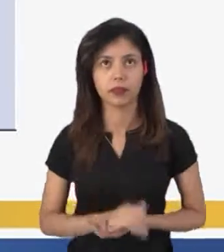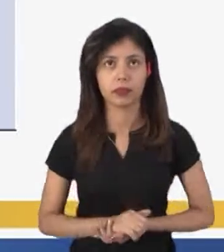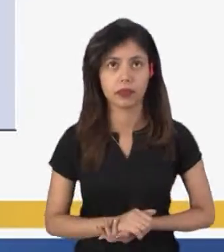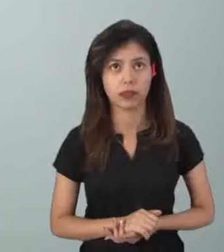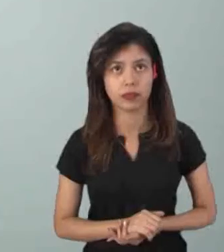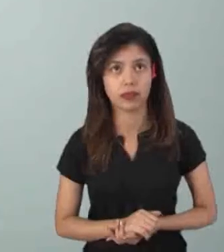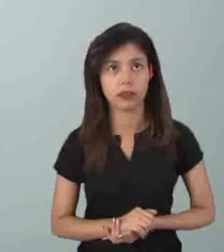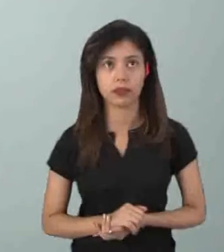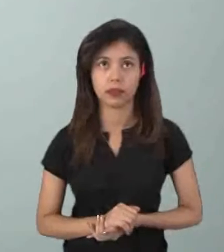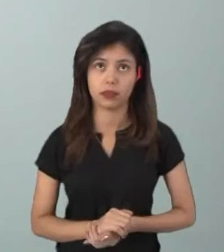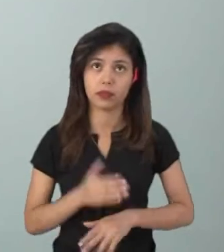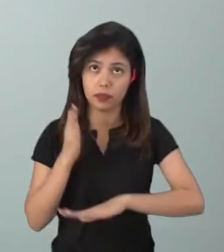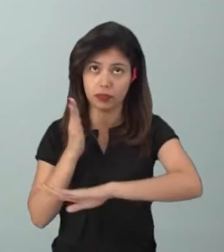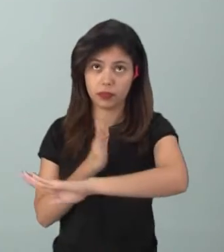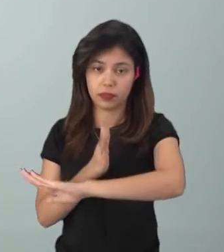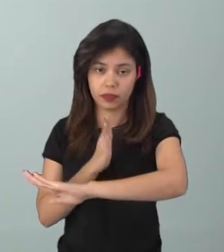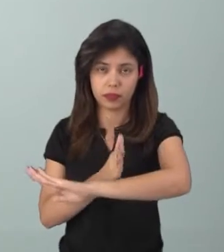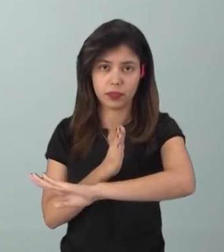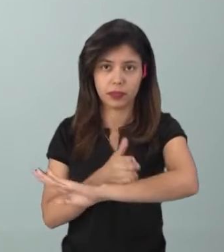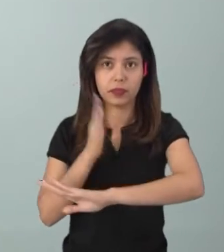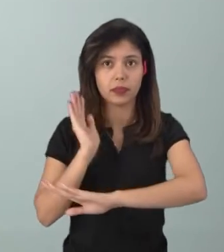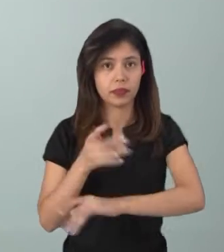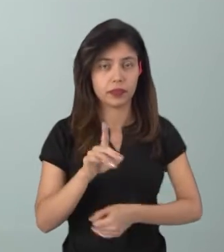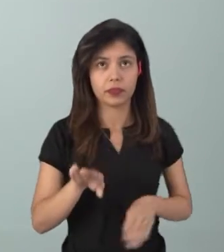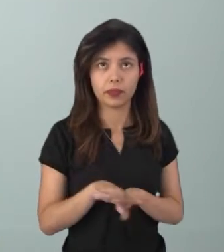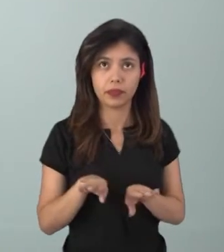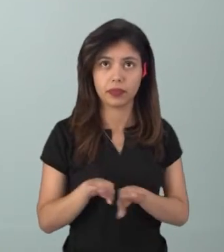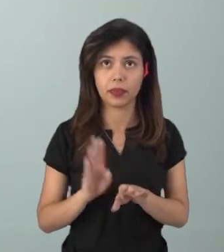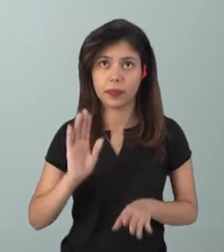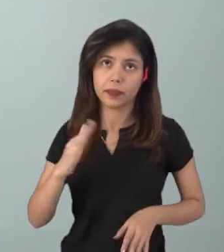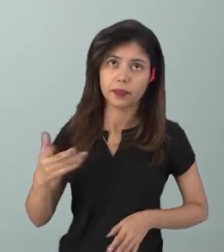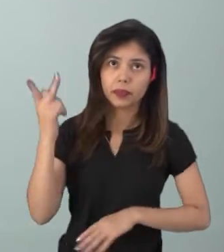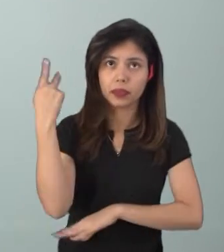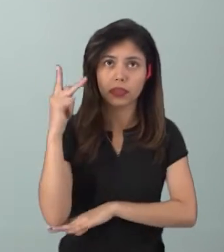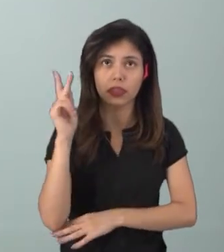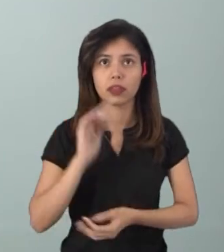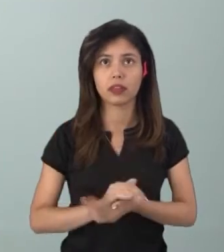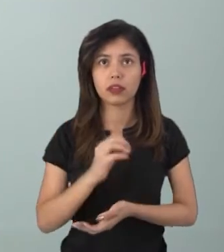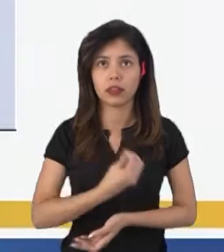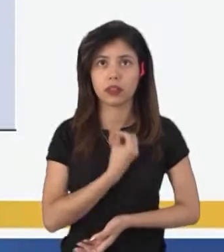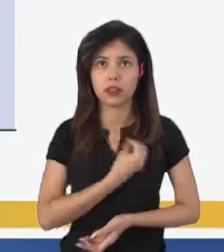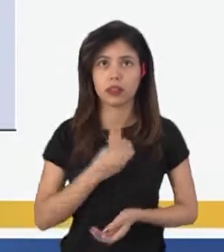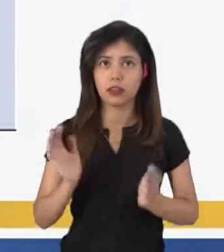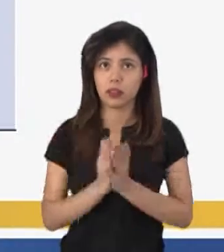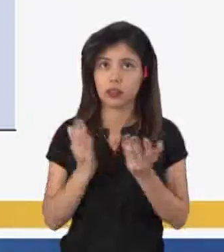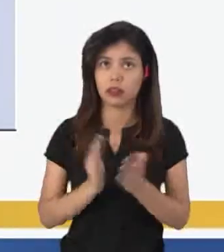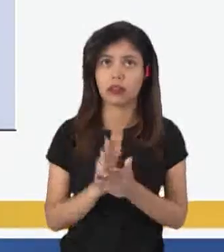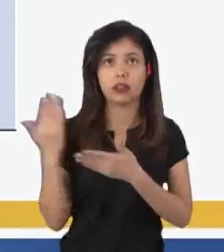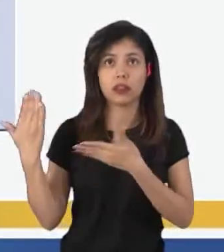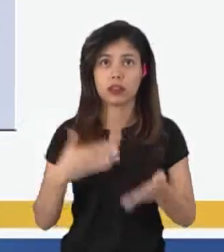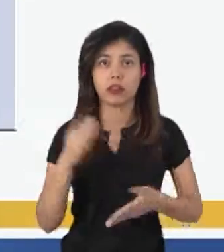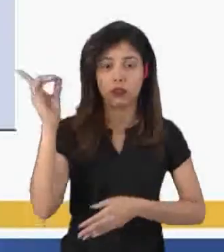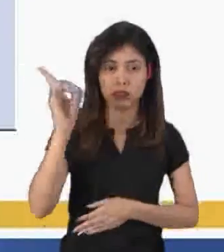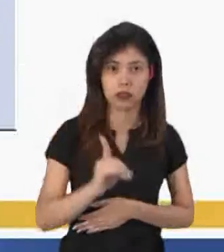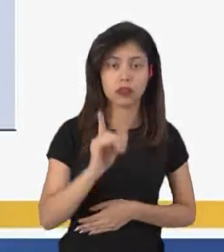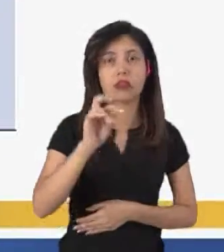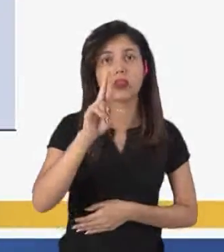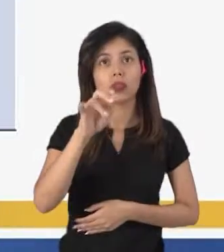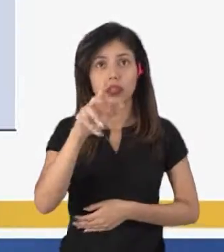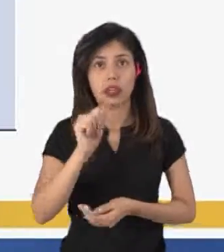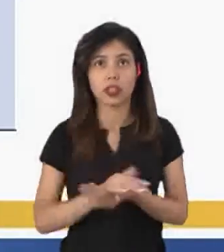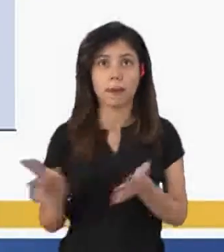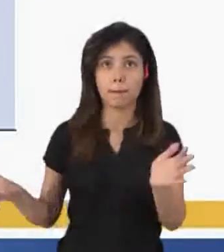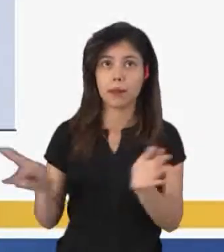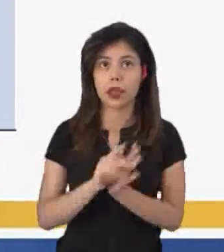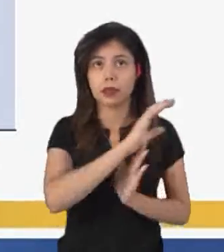posterior. Na Idade Média, vamos ter aí, embora o período medieval vivesse o cristianismo devido à doutrina oficial da